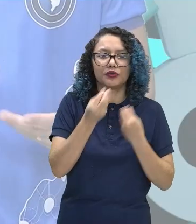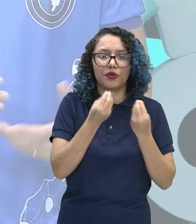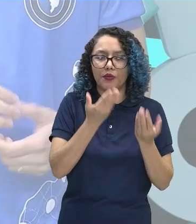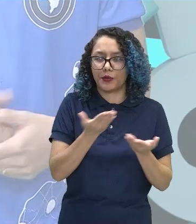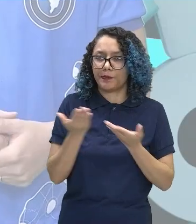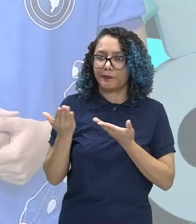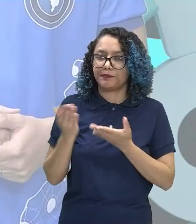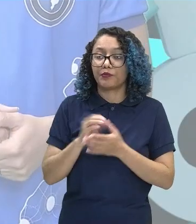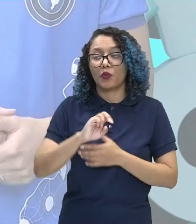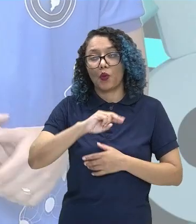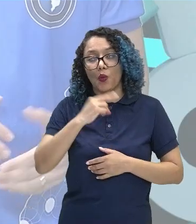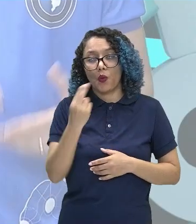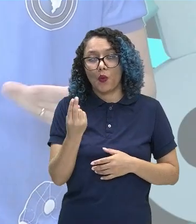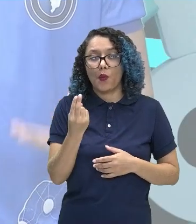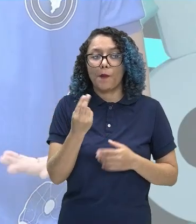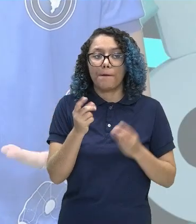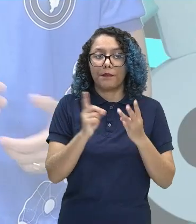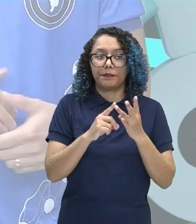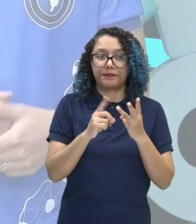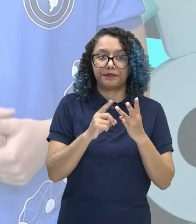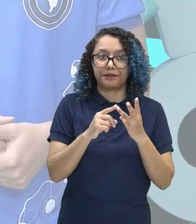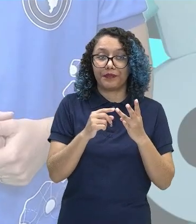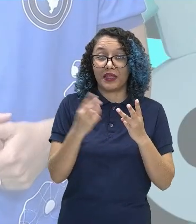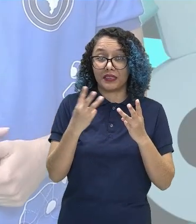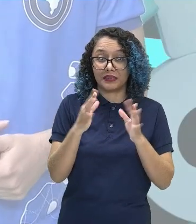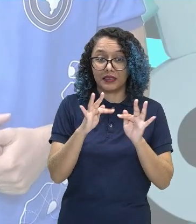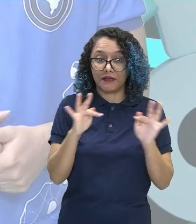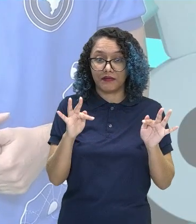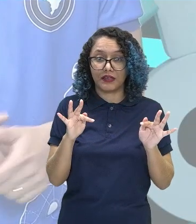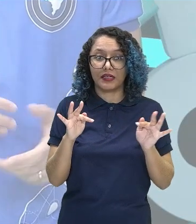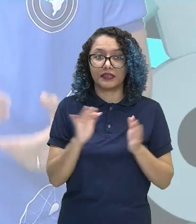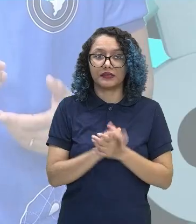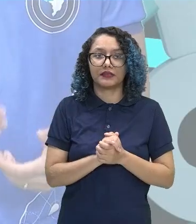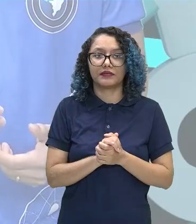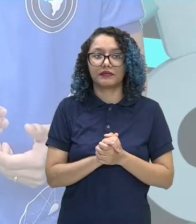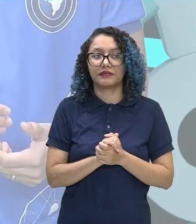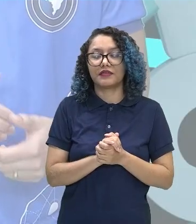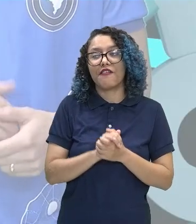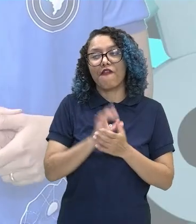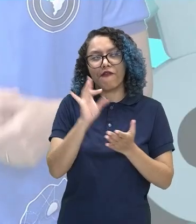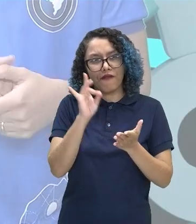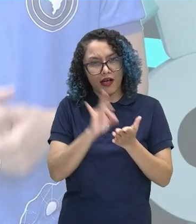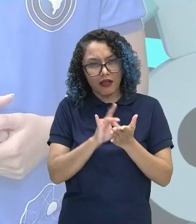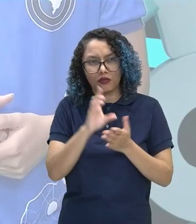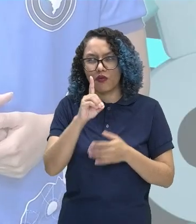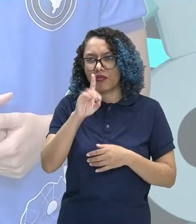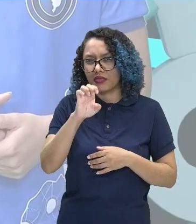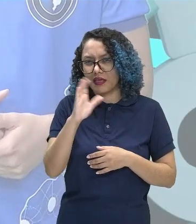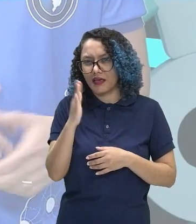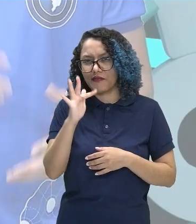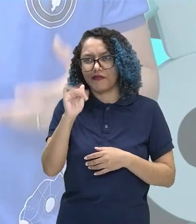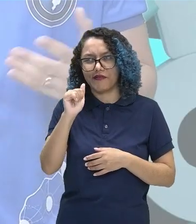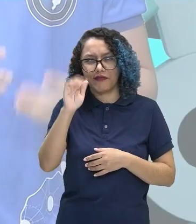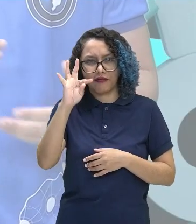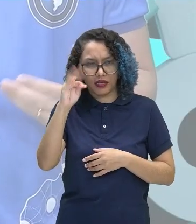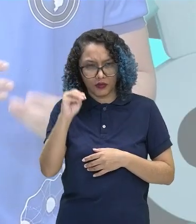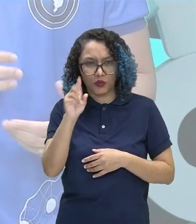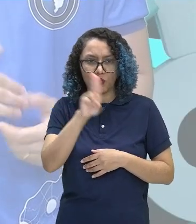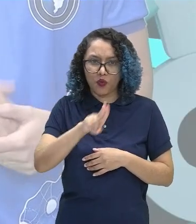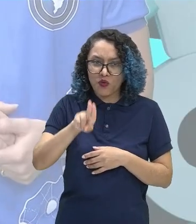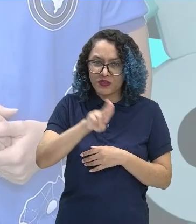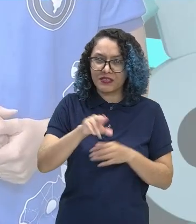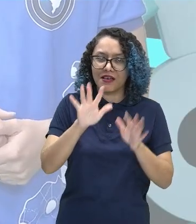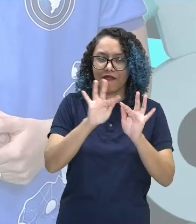Ou se eu quero dizer de fato, eu posso usar a expressão in fact, in fact. Então veja que